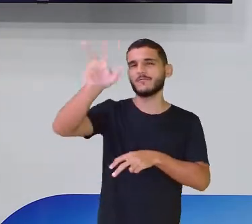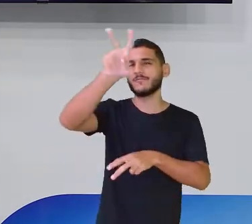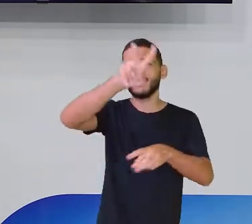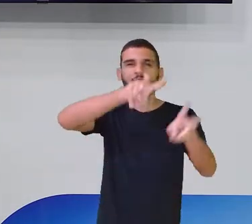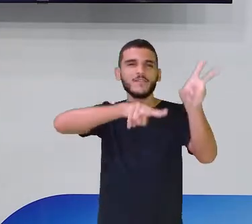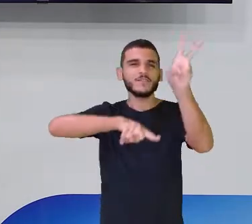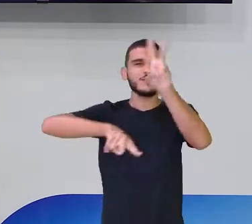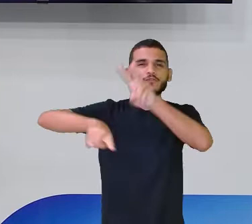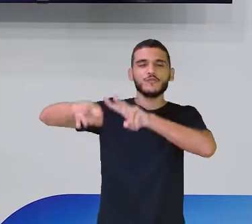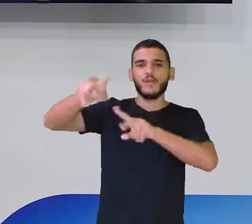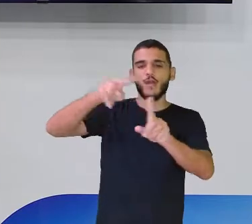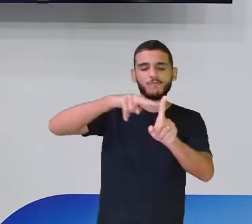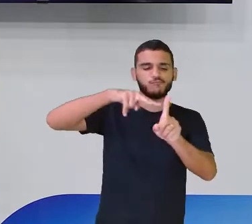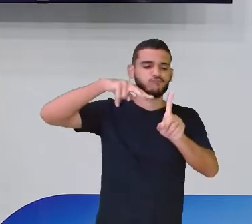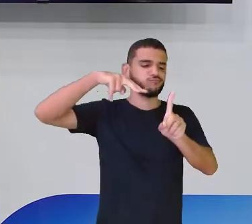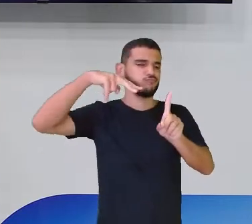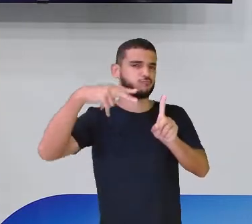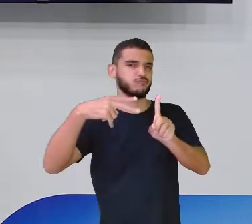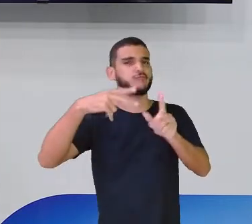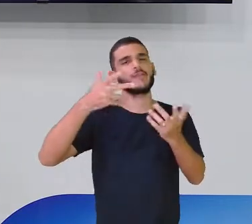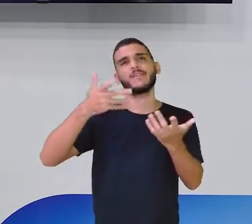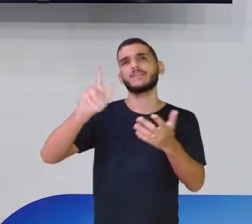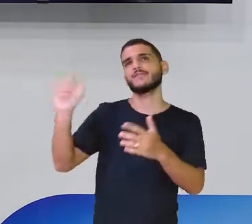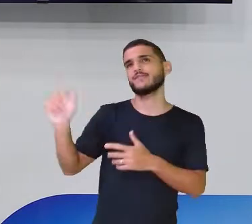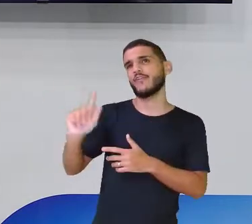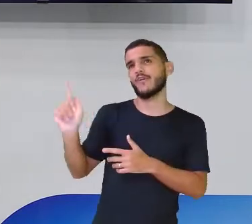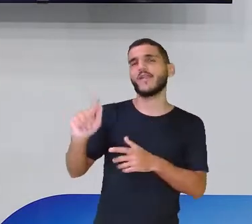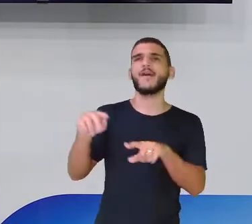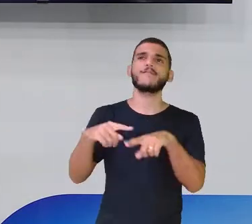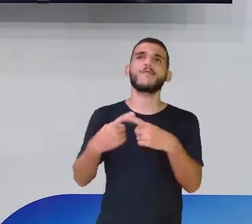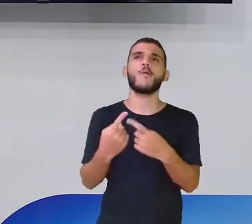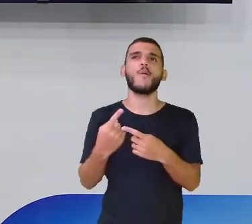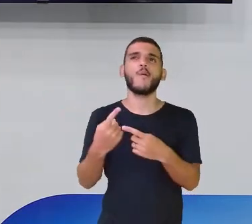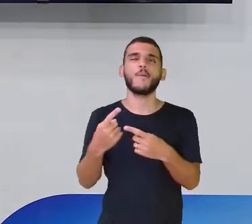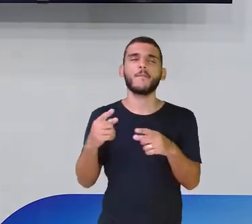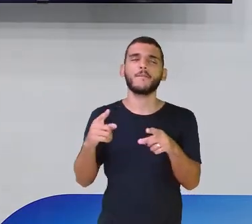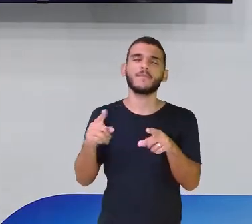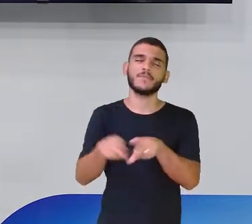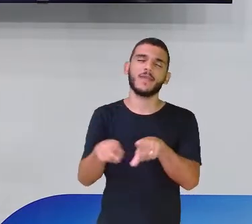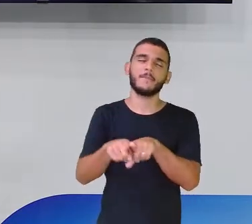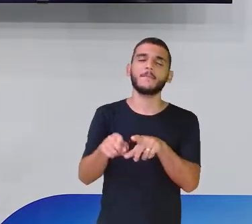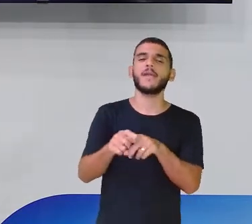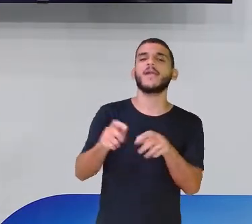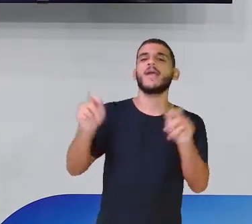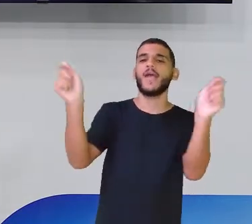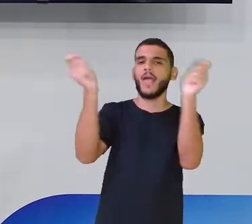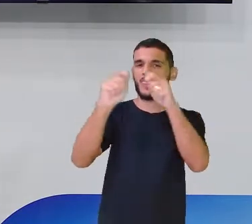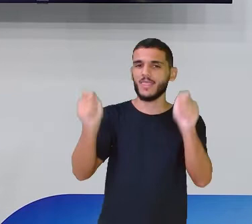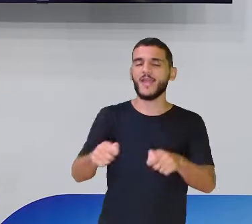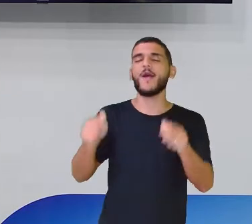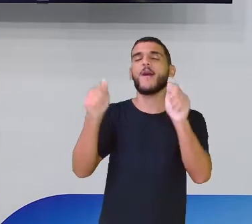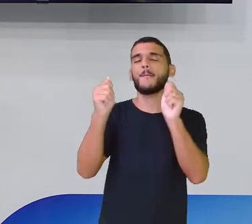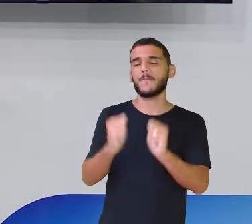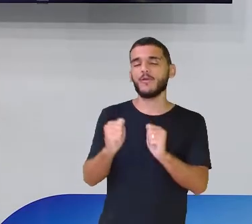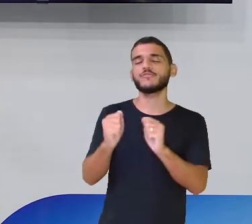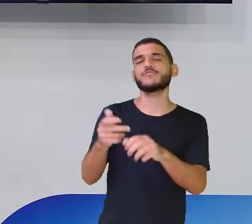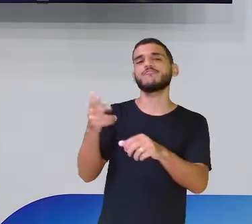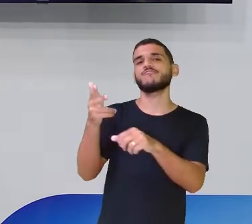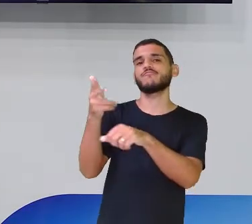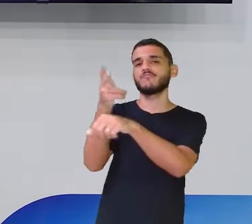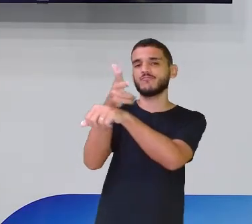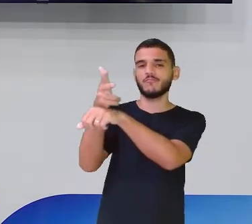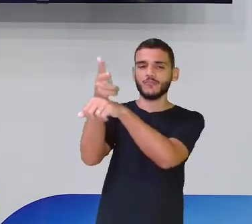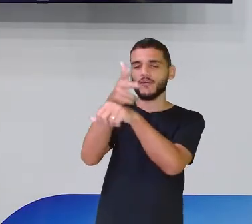seja ela do ponto de vista geográfico ou artístico, é fácil de gravar, eu posso desenhar, eu posso fotografar. E a paisagem